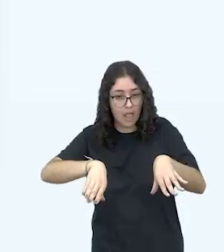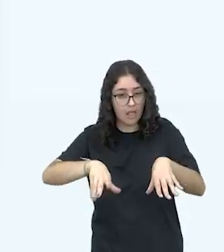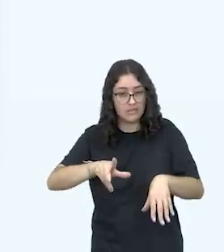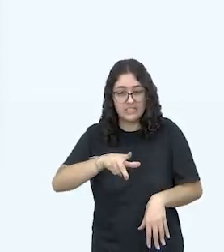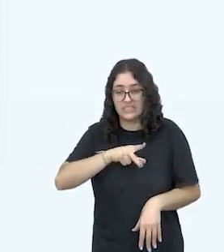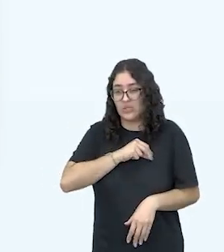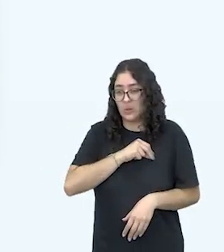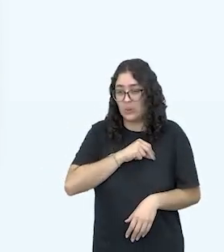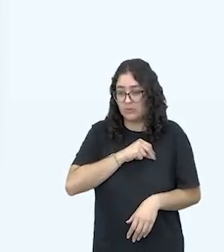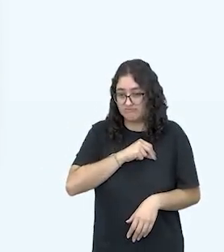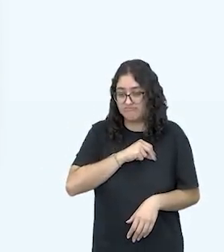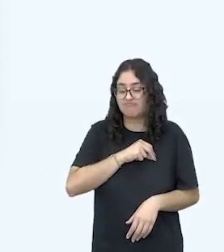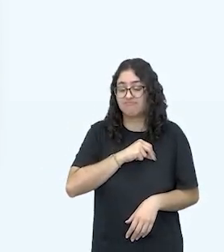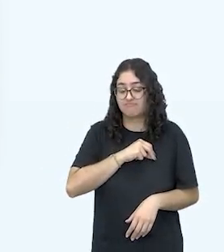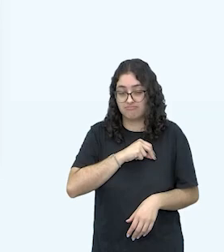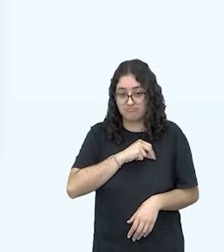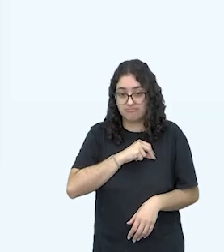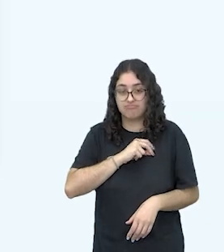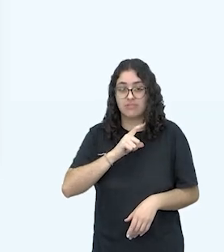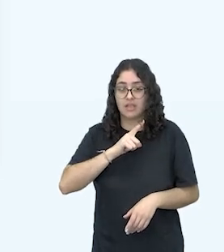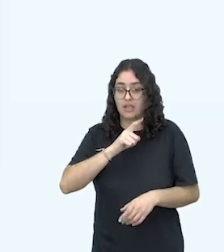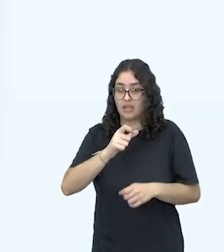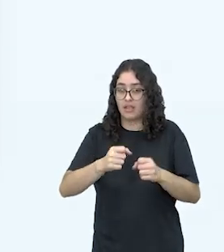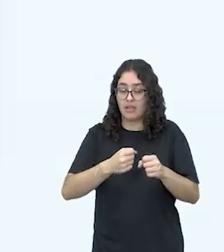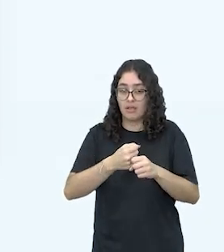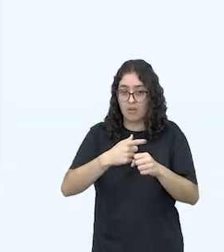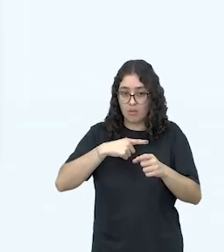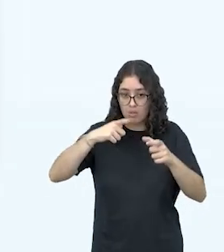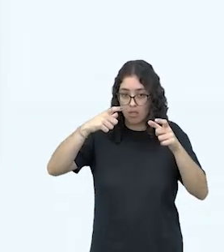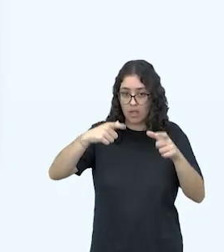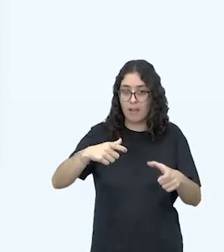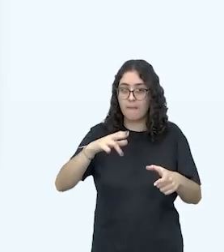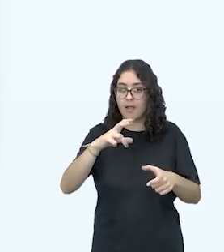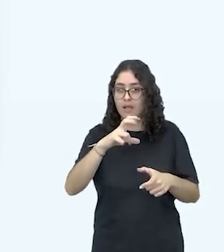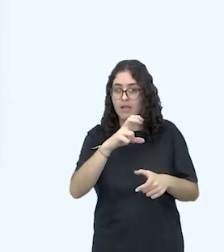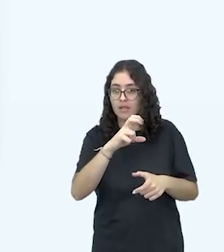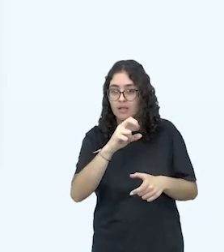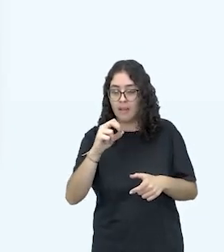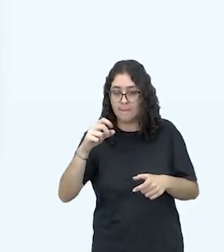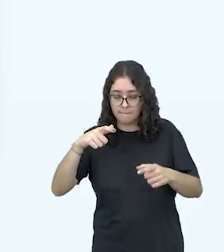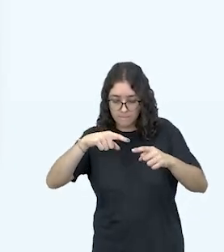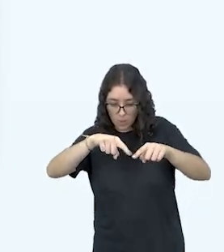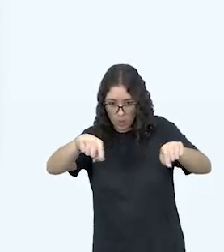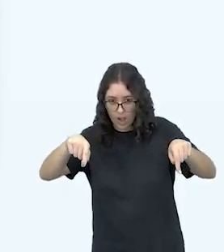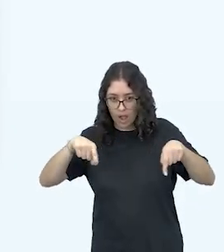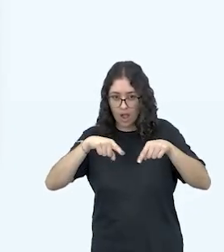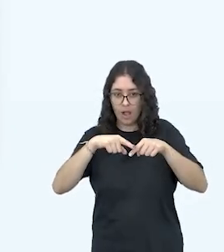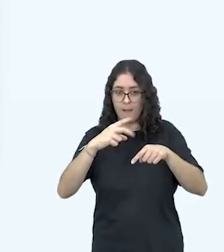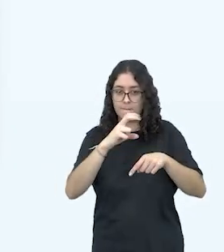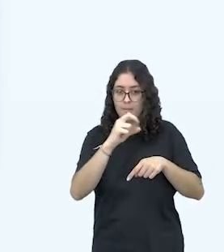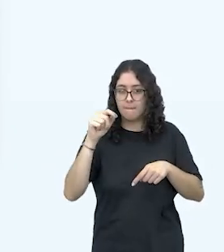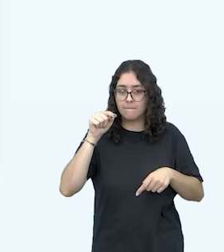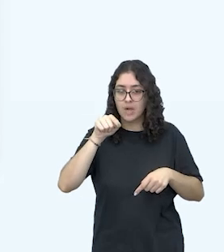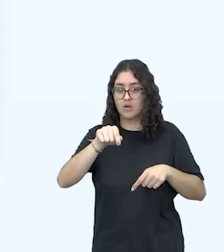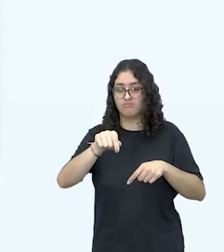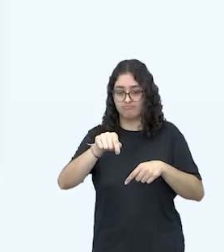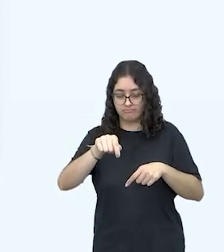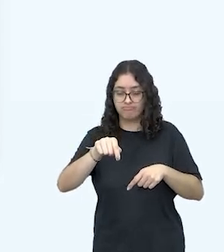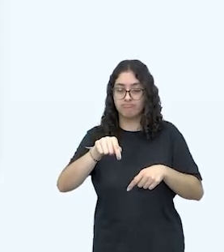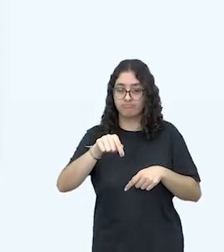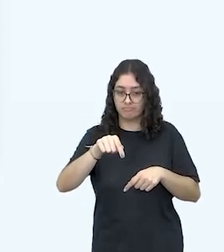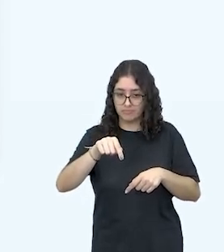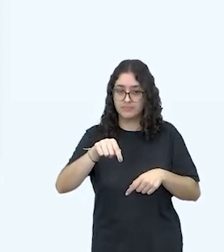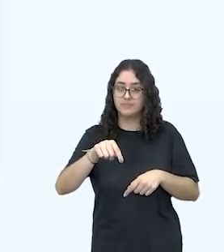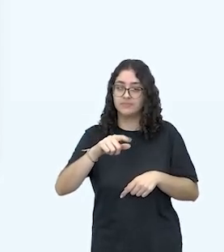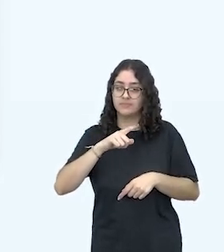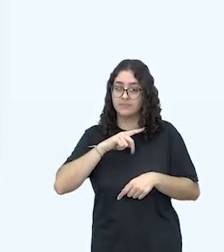devastadoras e comprometem anualmente uma área de 521 mil hectares. Ao eclodirem dos ovos